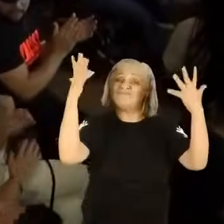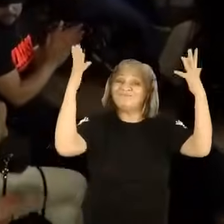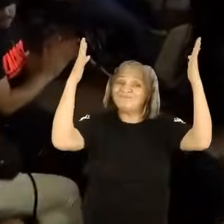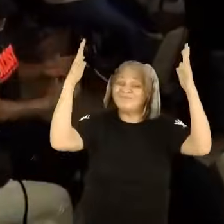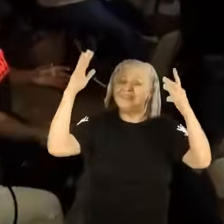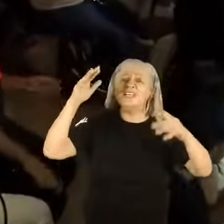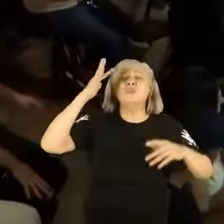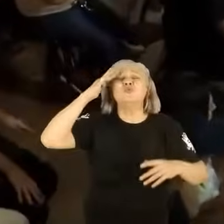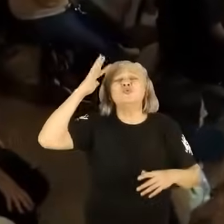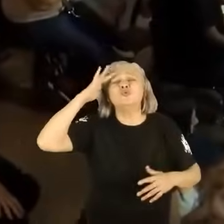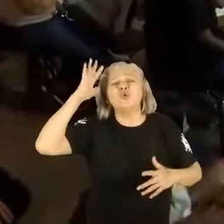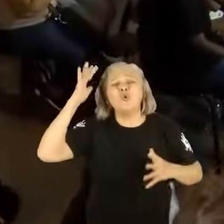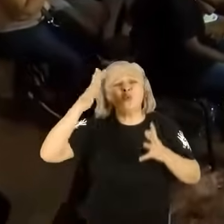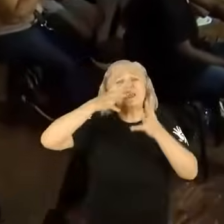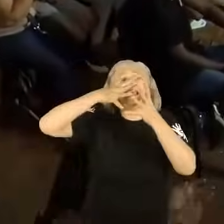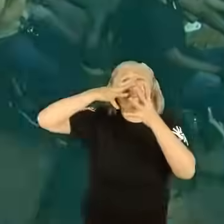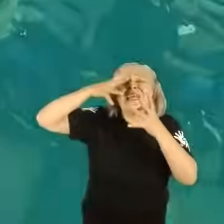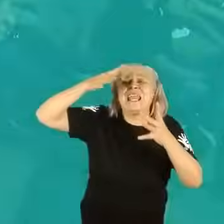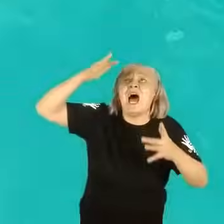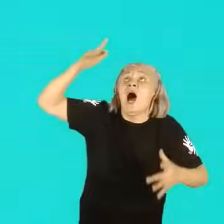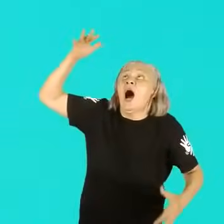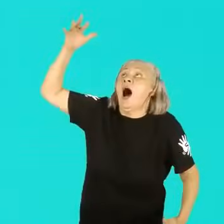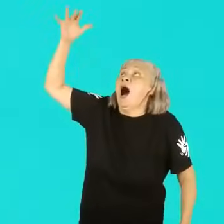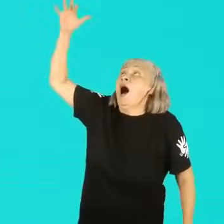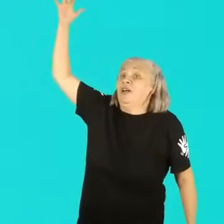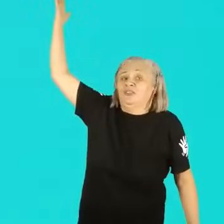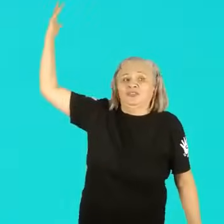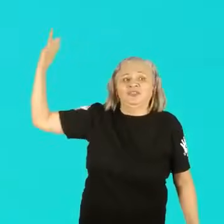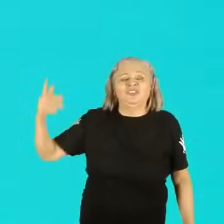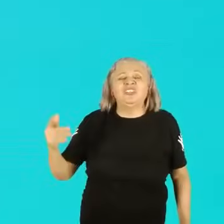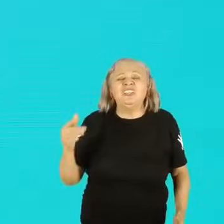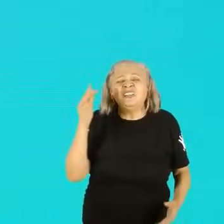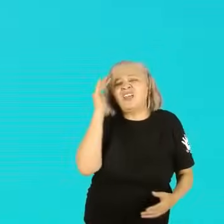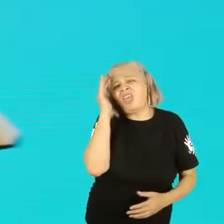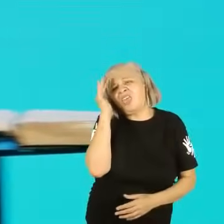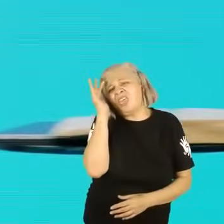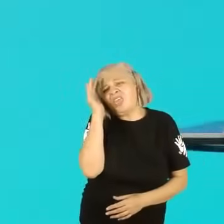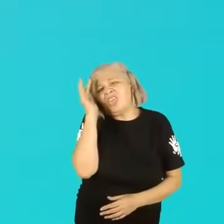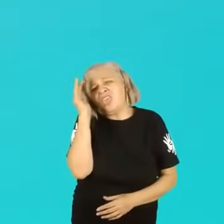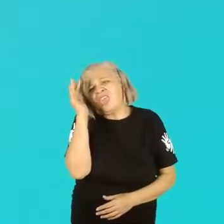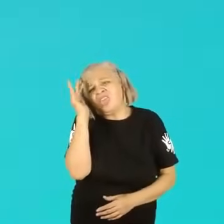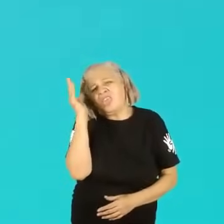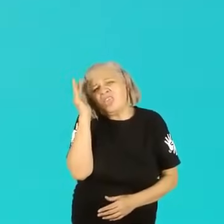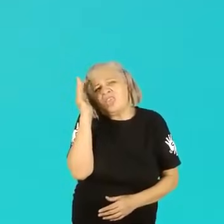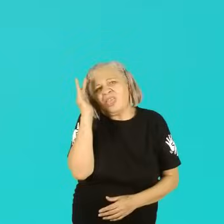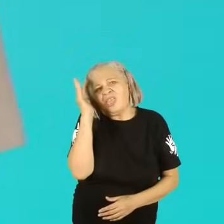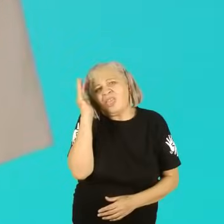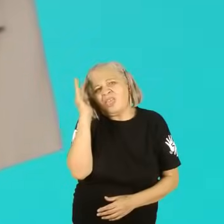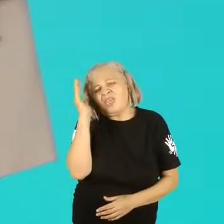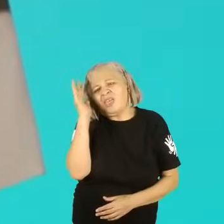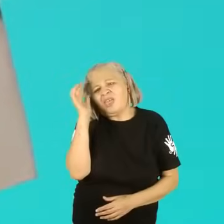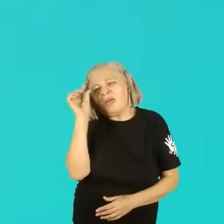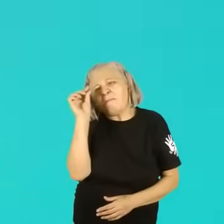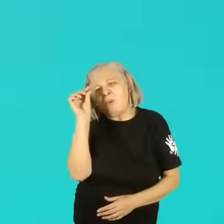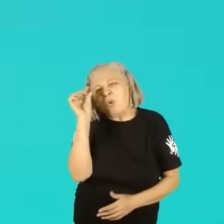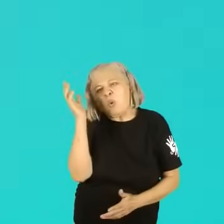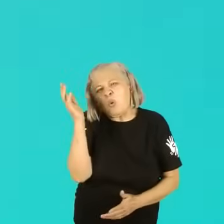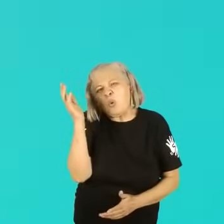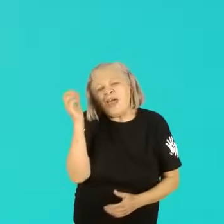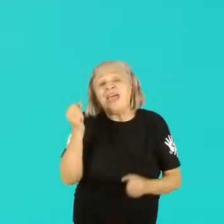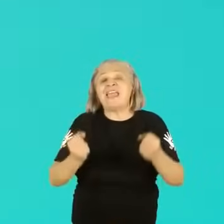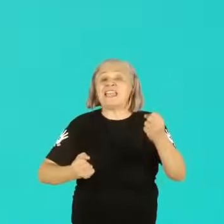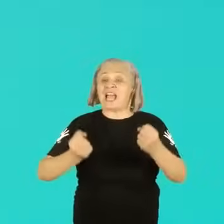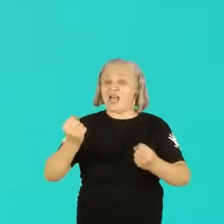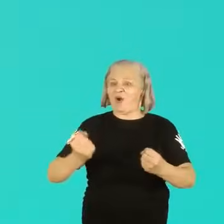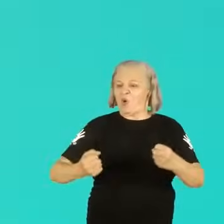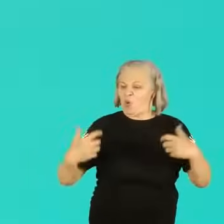Sonhe grande. Você fica aí com esse sonhinho. Sonha Honda Fit, meu irmão. Tá lá